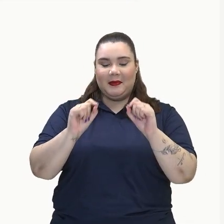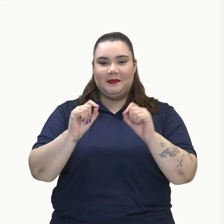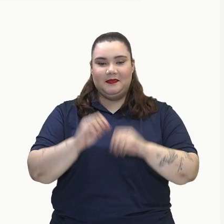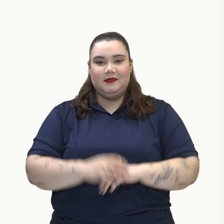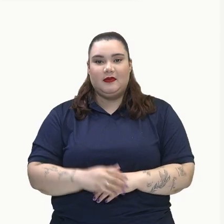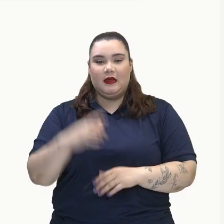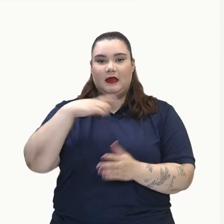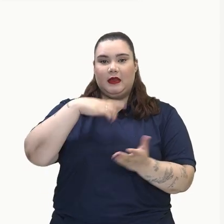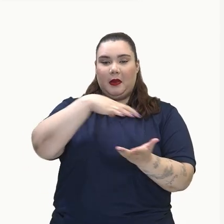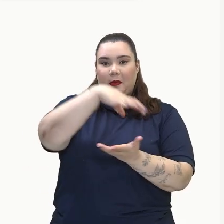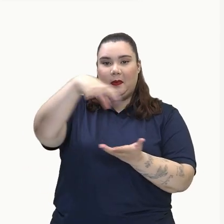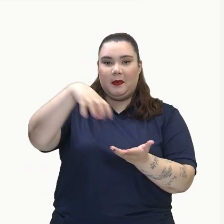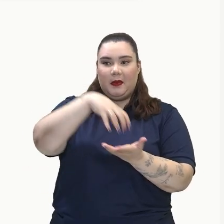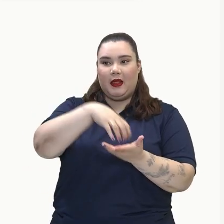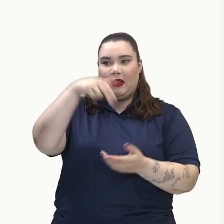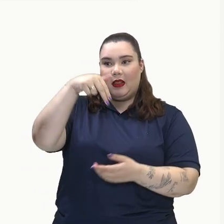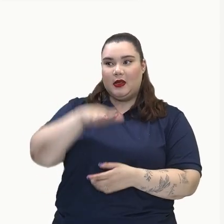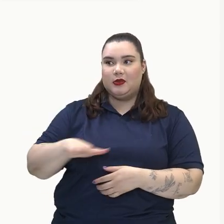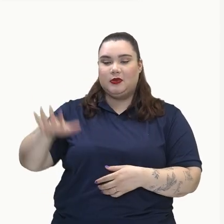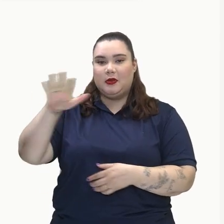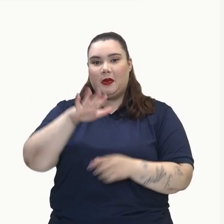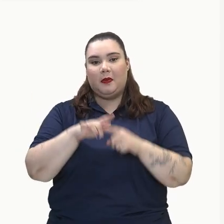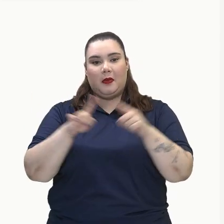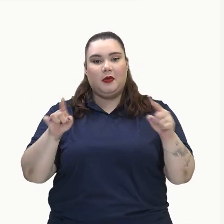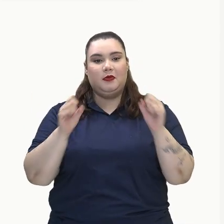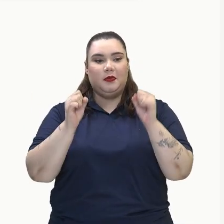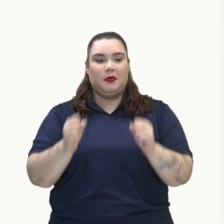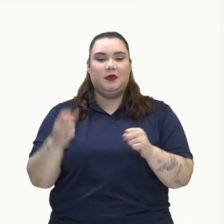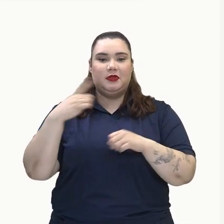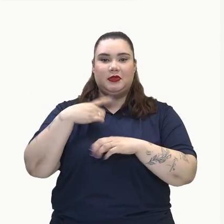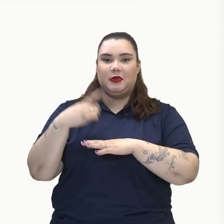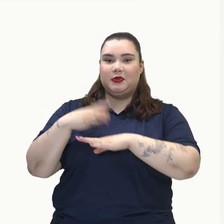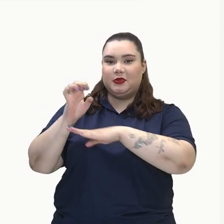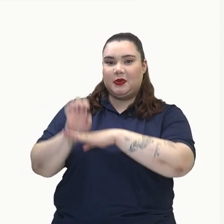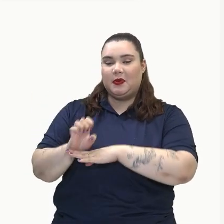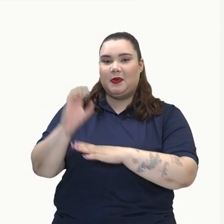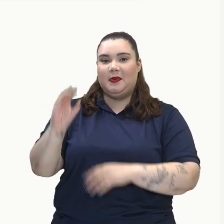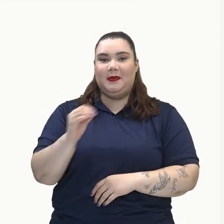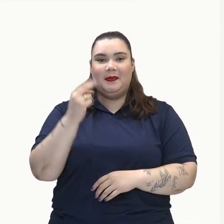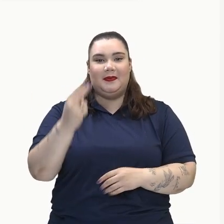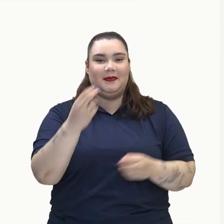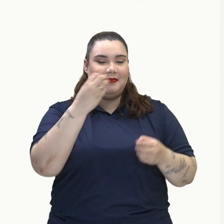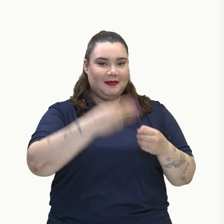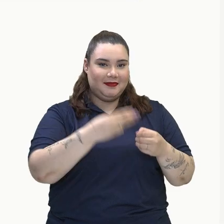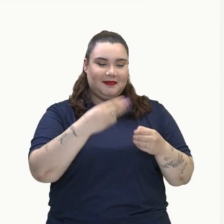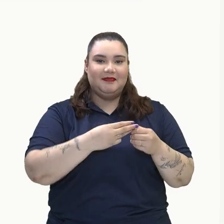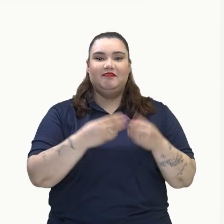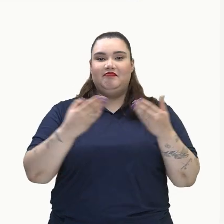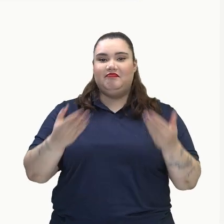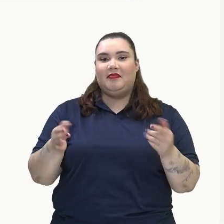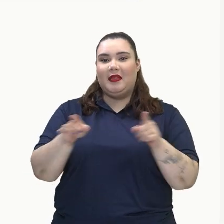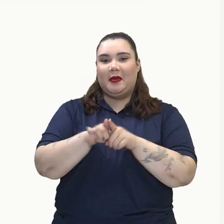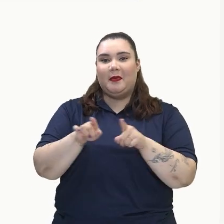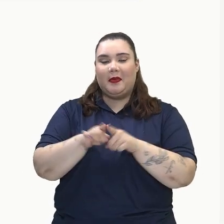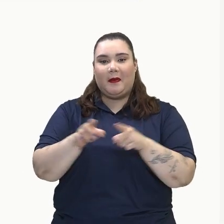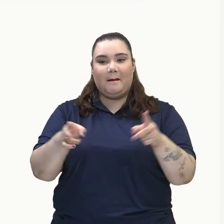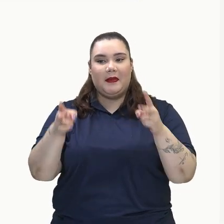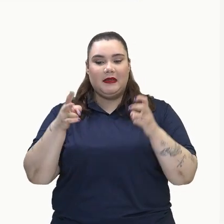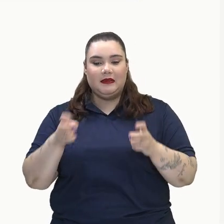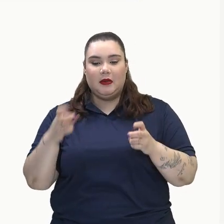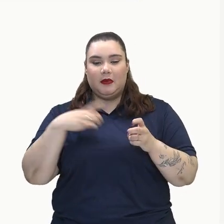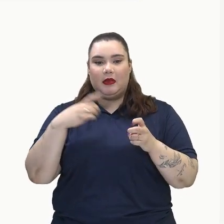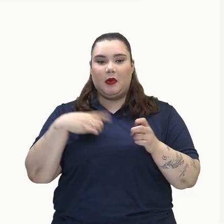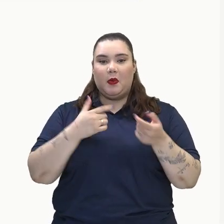Parque Nacional, mas também pode existir um parque estadual ou um parque municipal. Da mesma forma, a gente vai ver